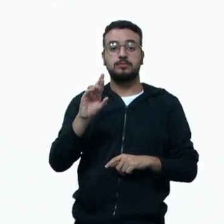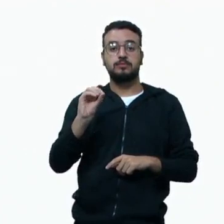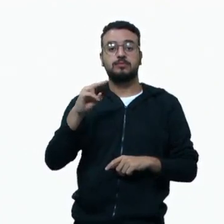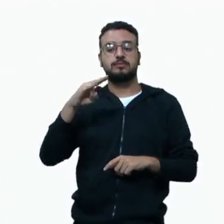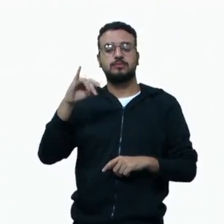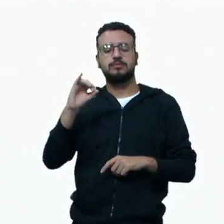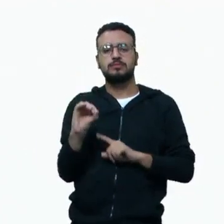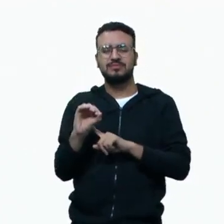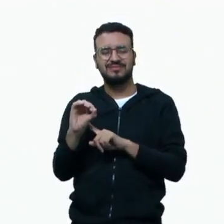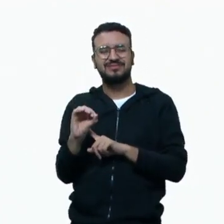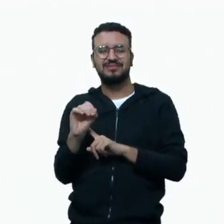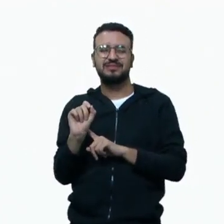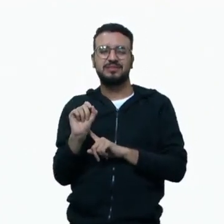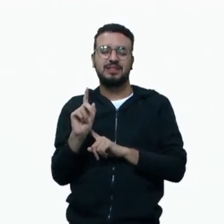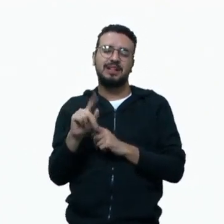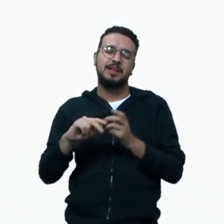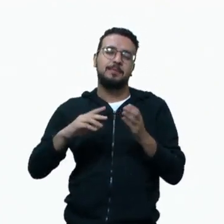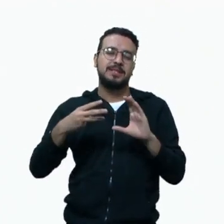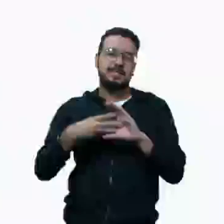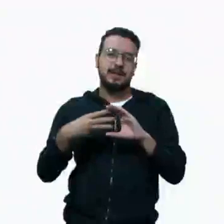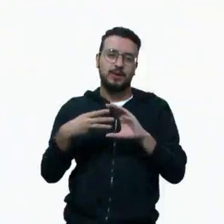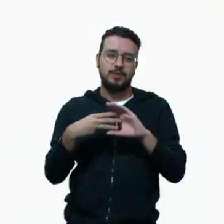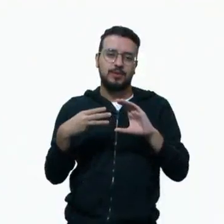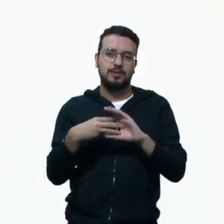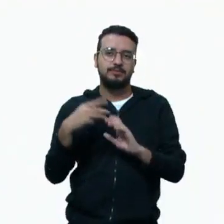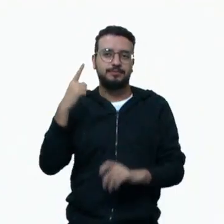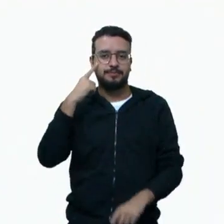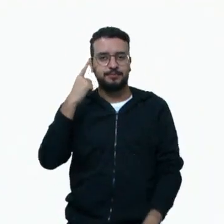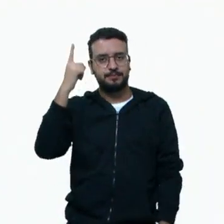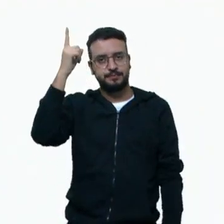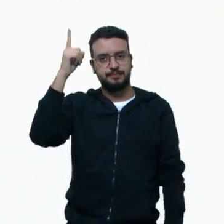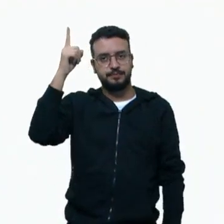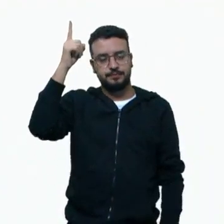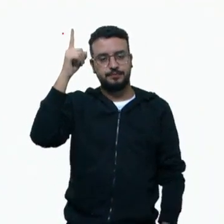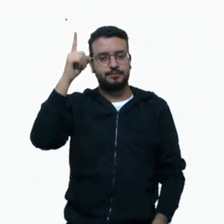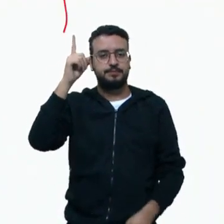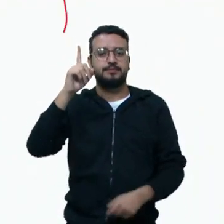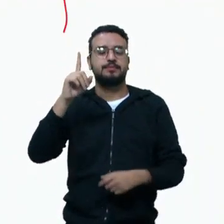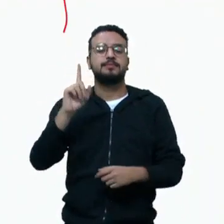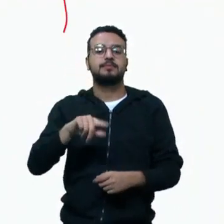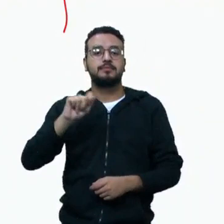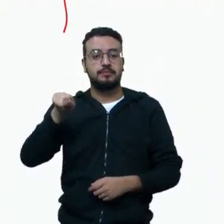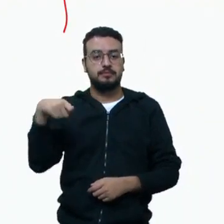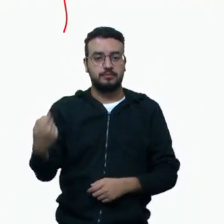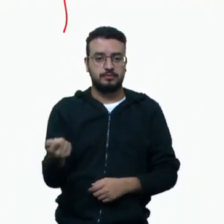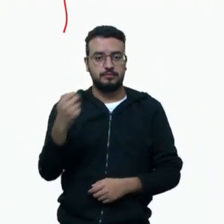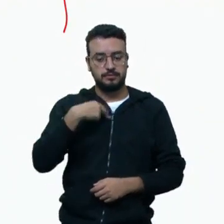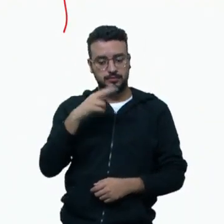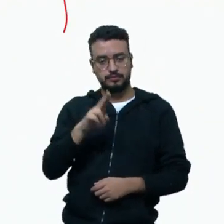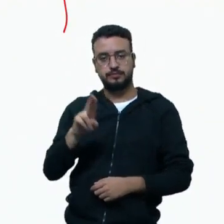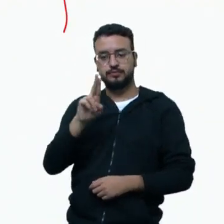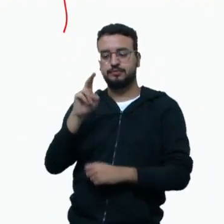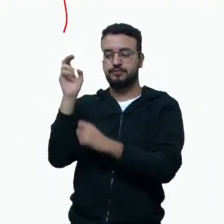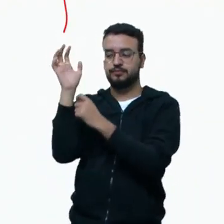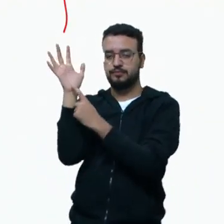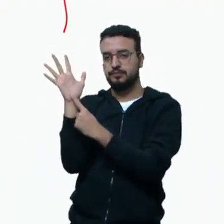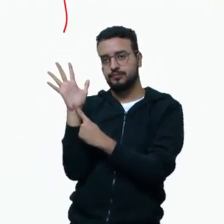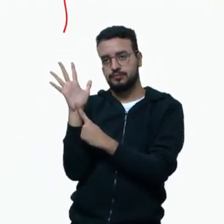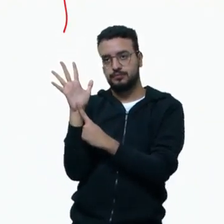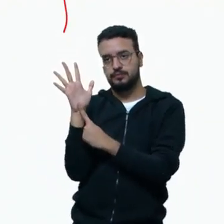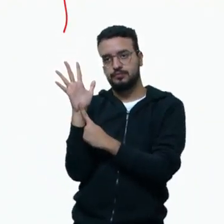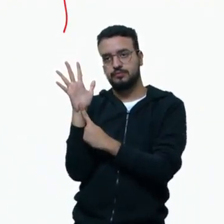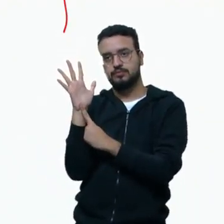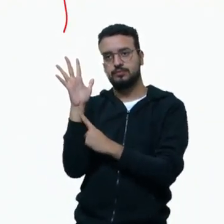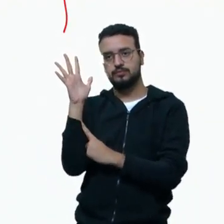uma célula estrutural e funcional do sistema nervoso. Também é chamado de célula nervosa. Eu vou falar para vocês quais